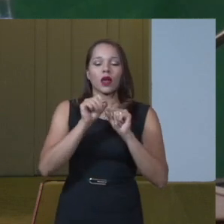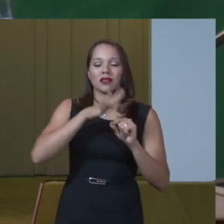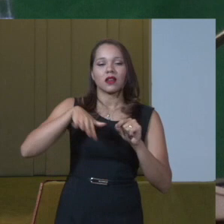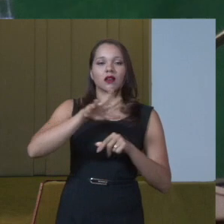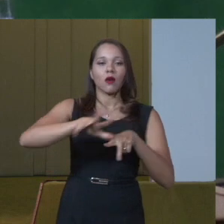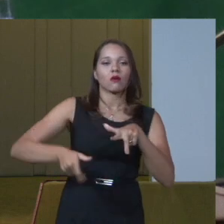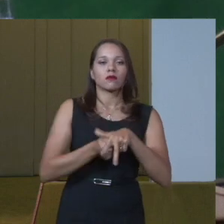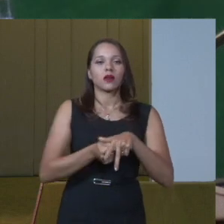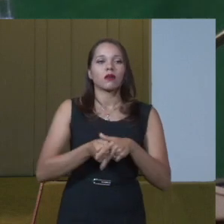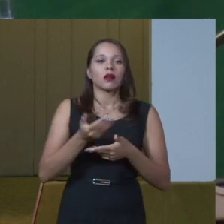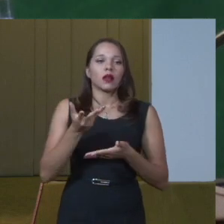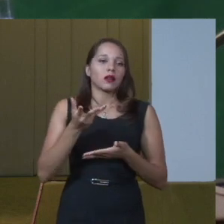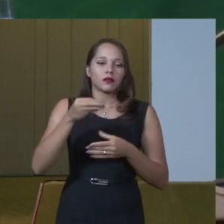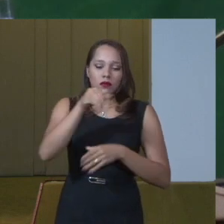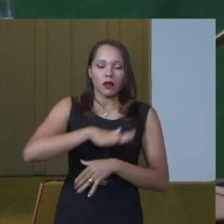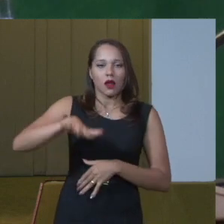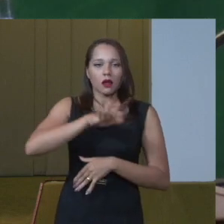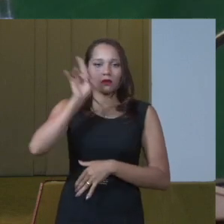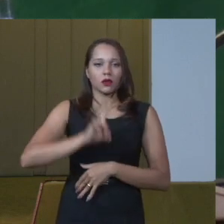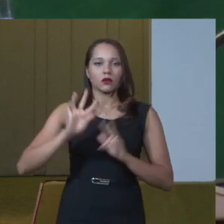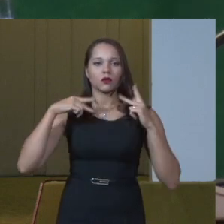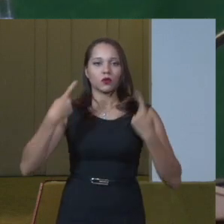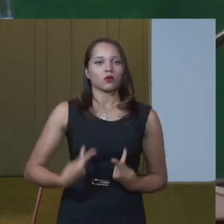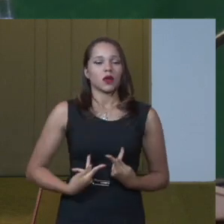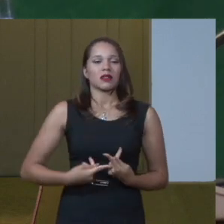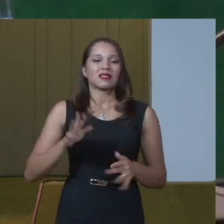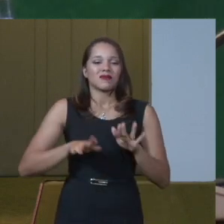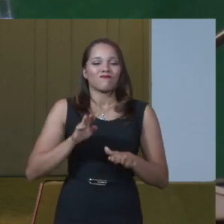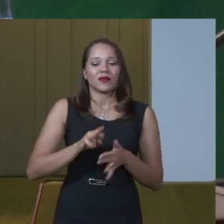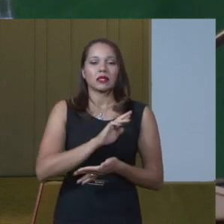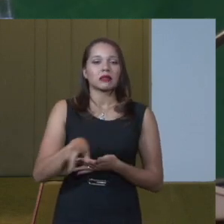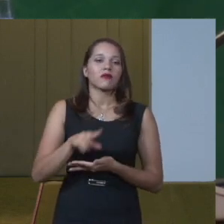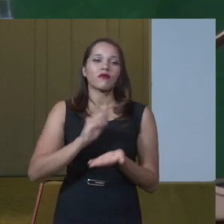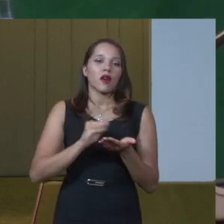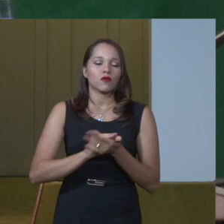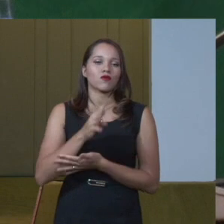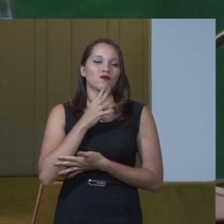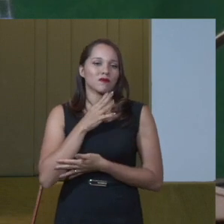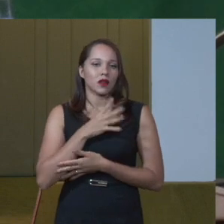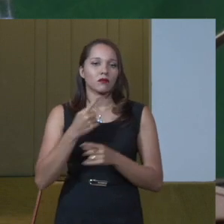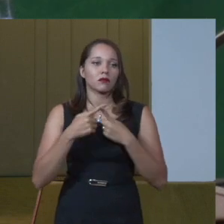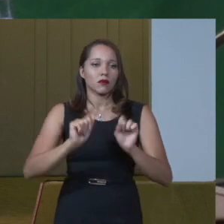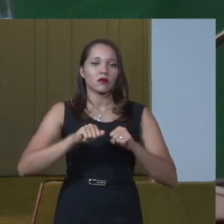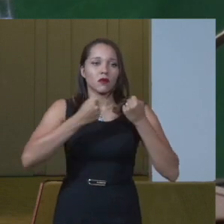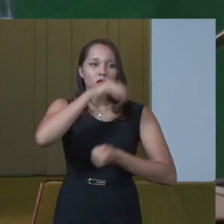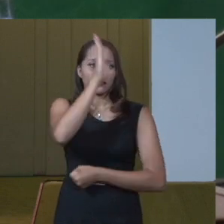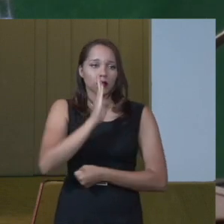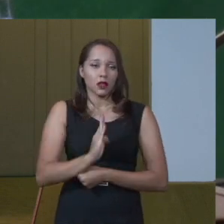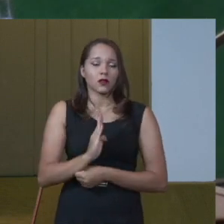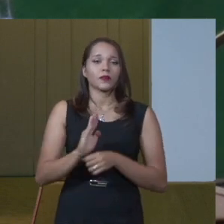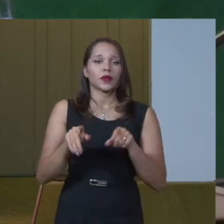da corrupção no campo do combate aos direitos humanos não suficientemente reconhecida. Os esforços brasileiros enormes,